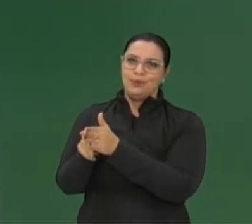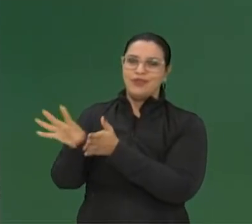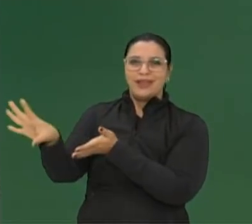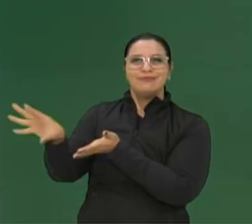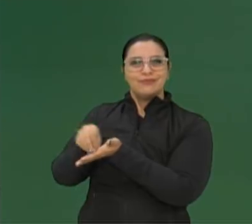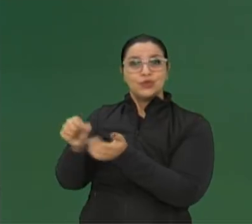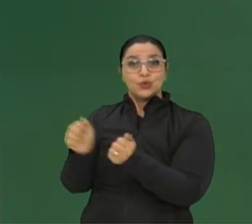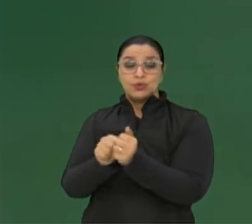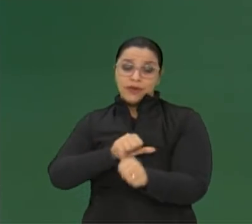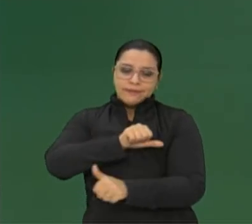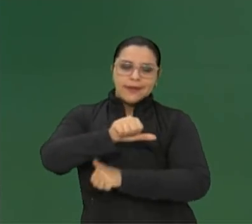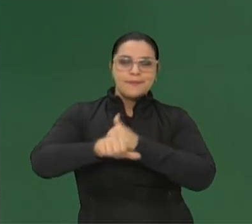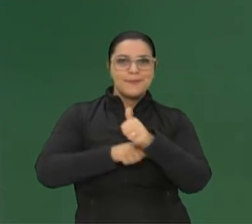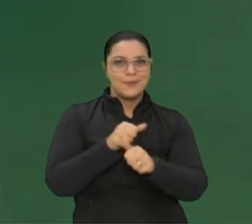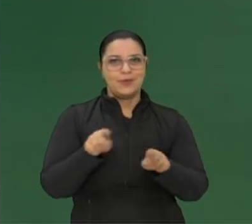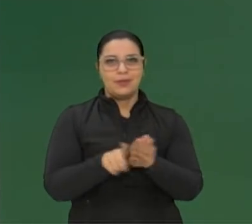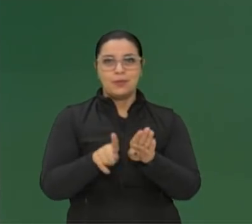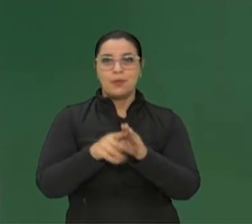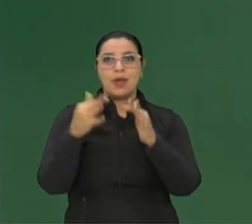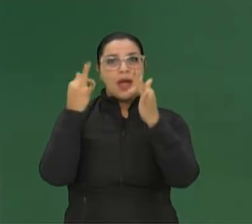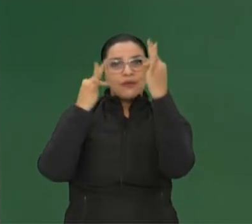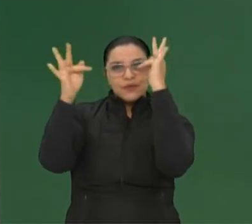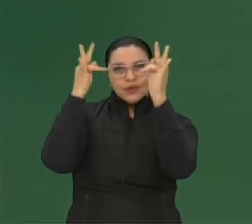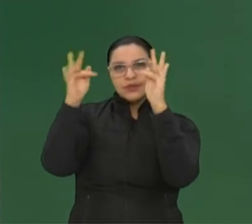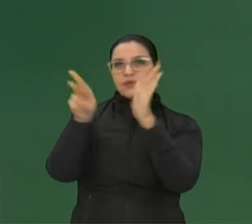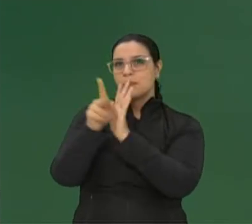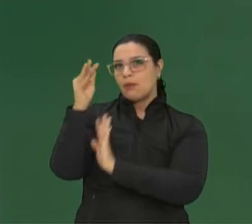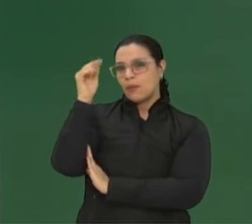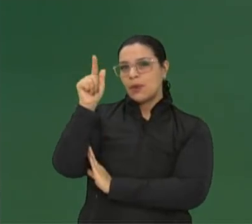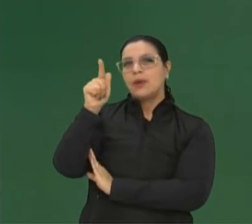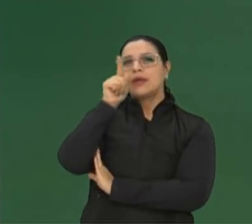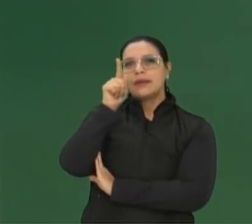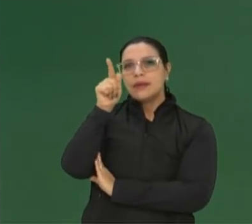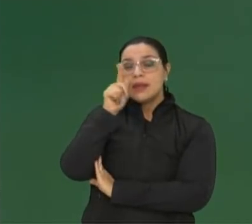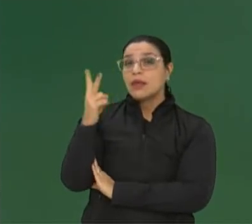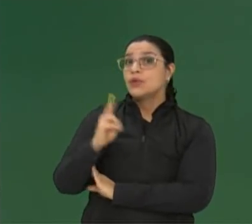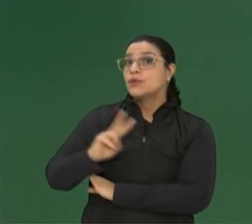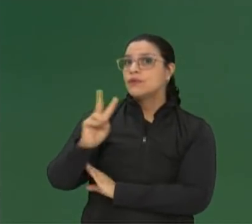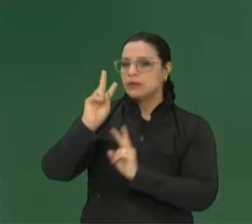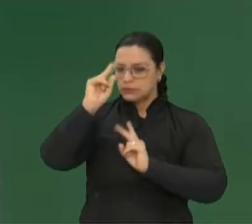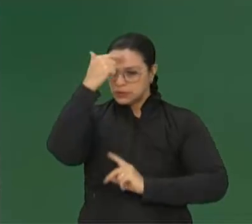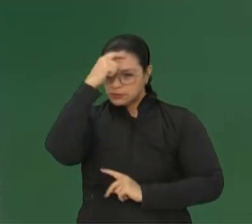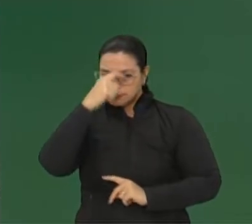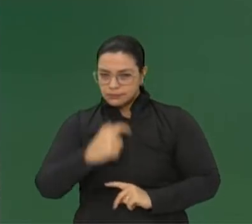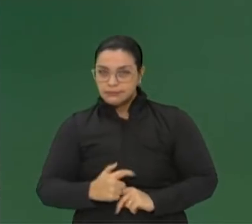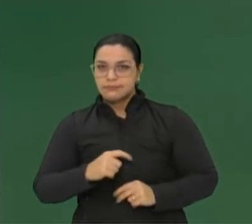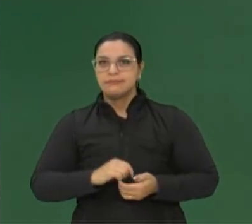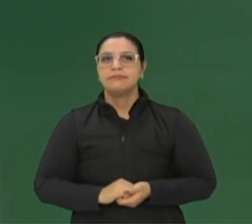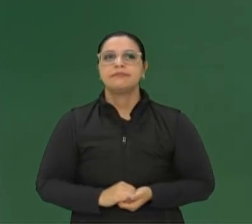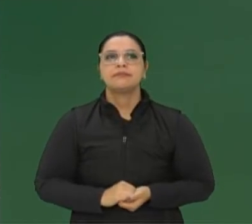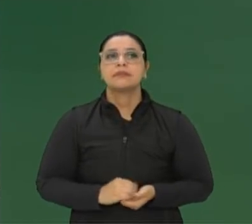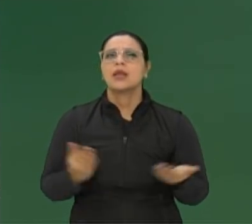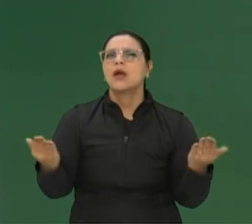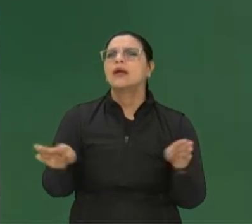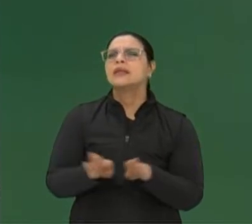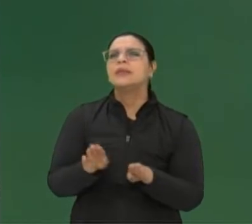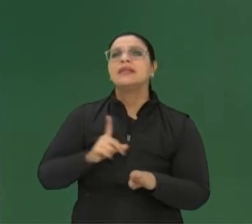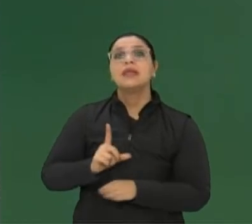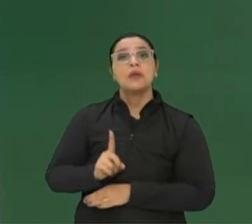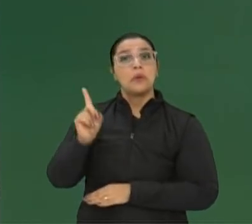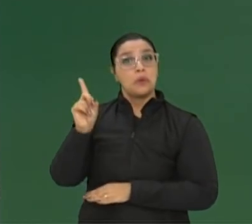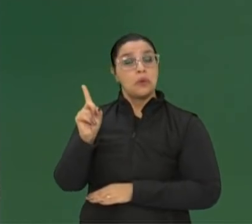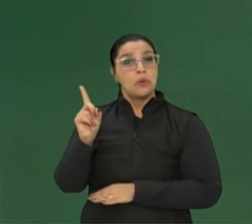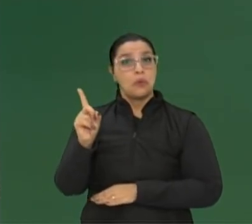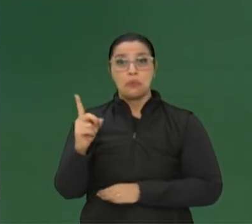Mas vai incorporar para resolver isso lá a filosofia grega e a valorização, né, do ser humano e tudo mais, tá? Então nós temos como